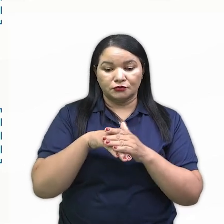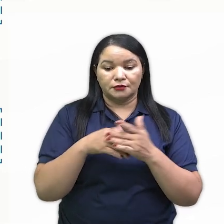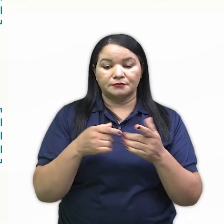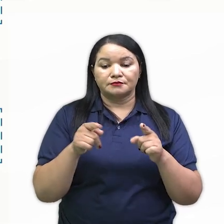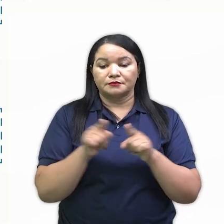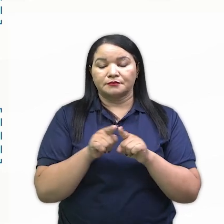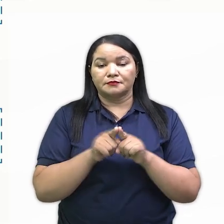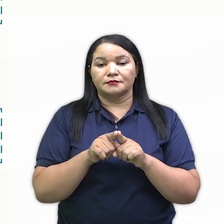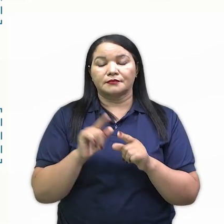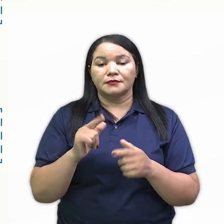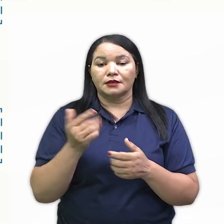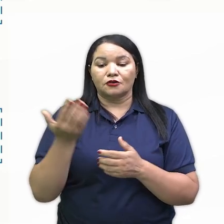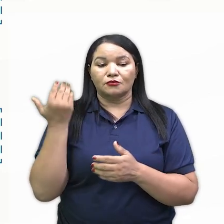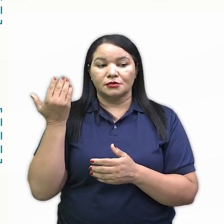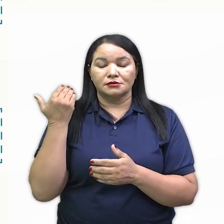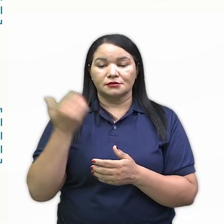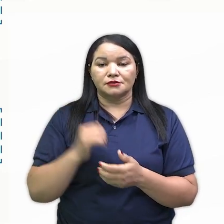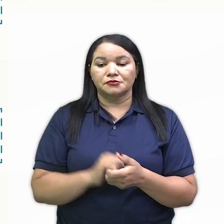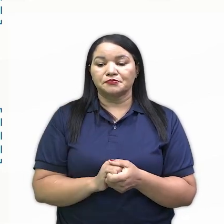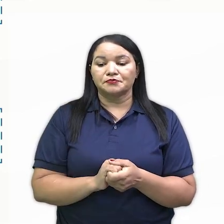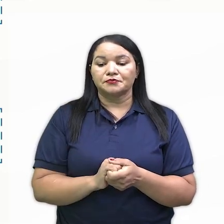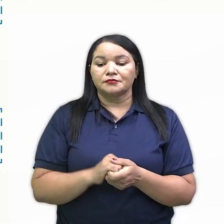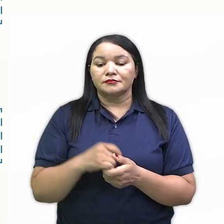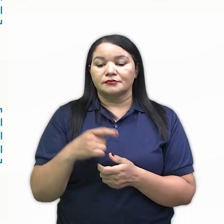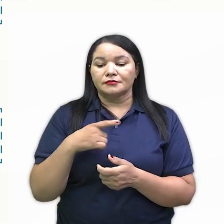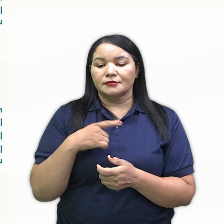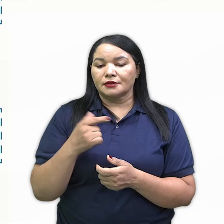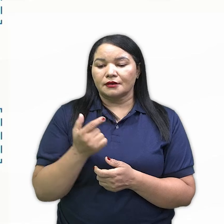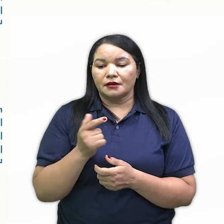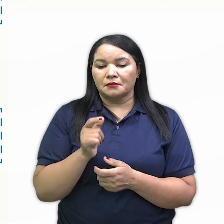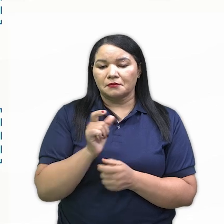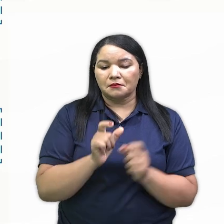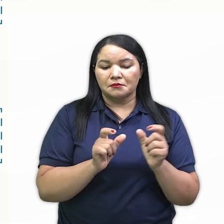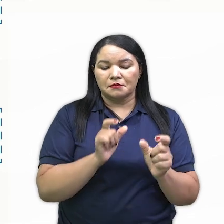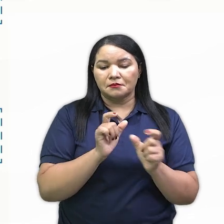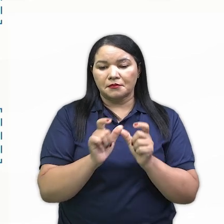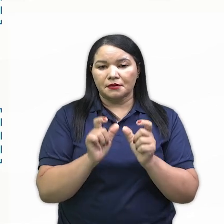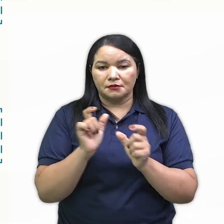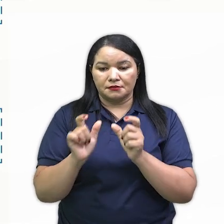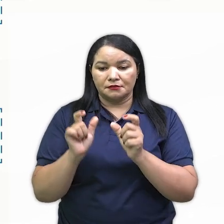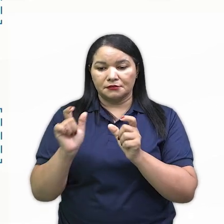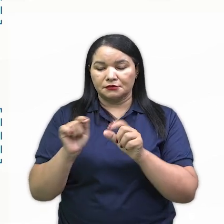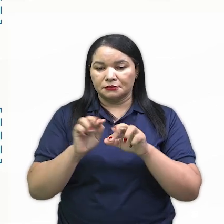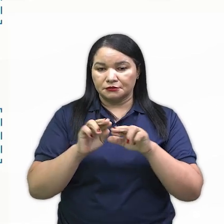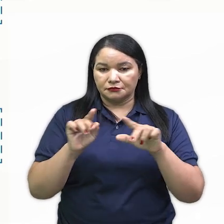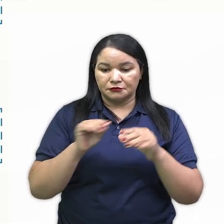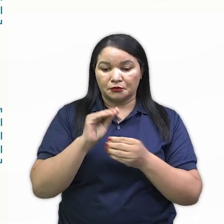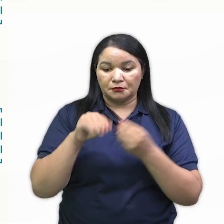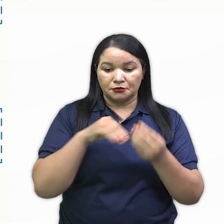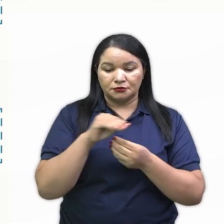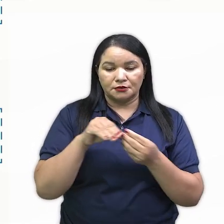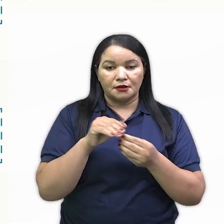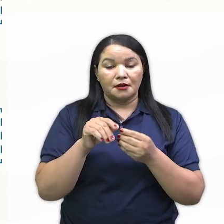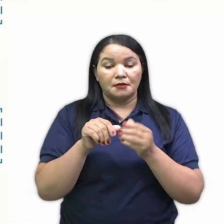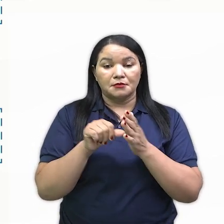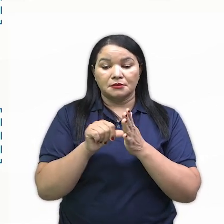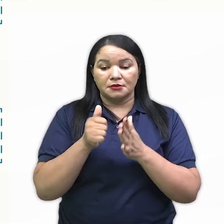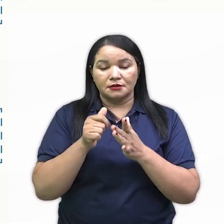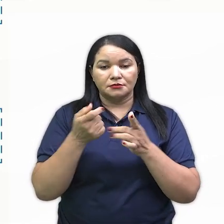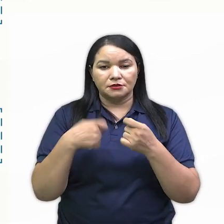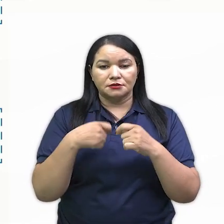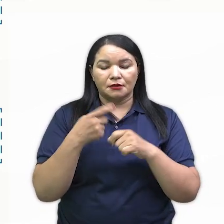é o passado do verbo to be, tenho kids, the, in, park, the. Então, primeira coisa que eu vou fazer